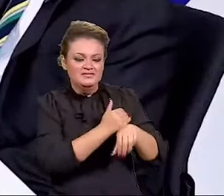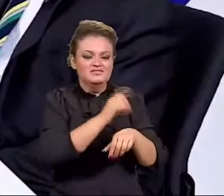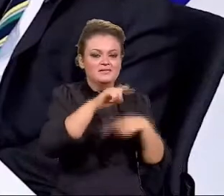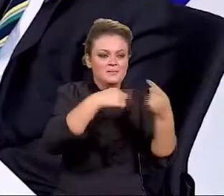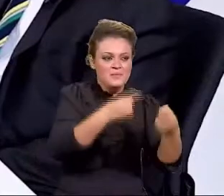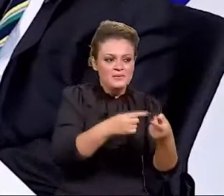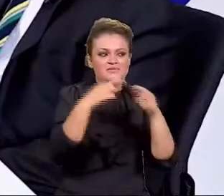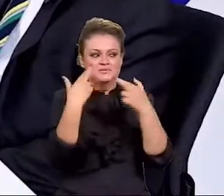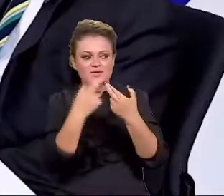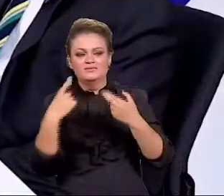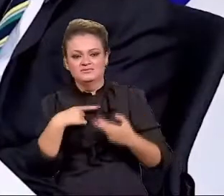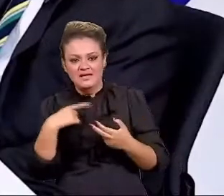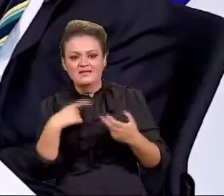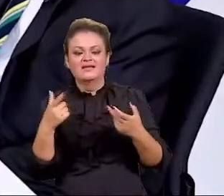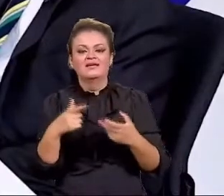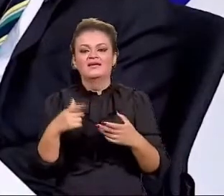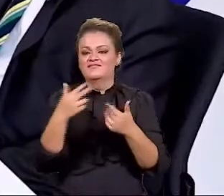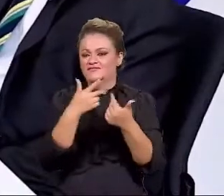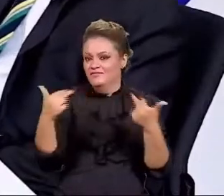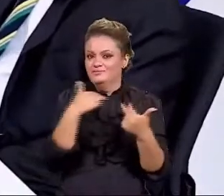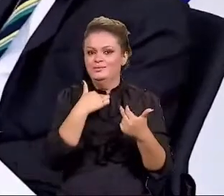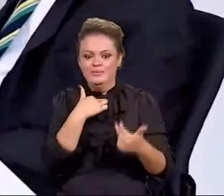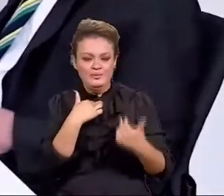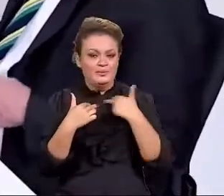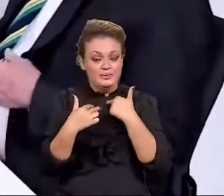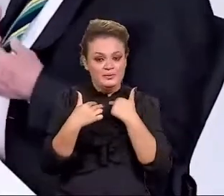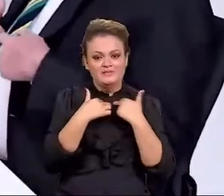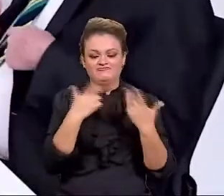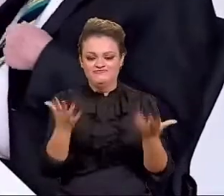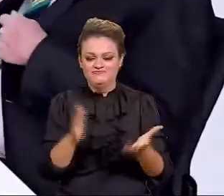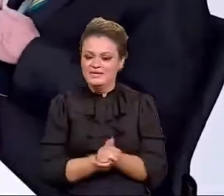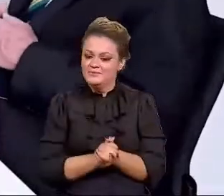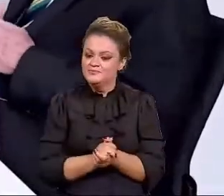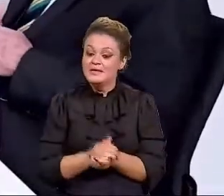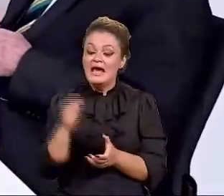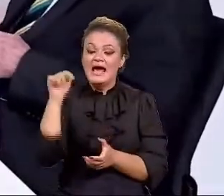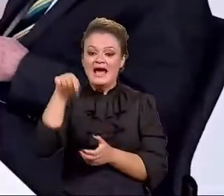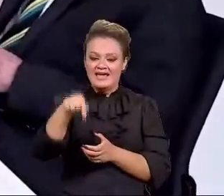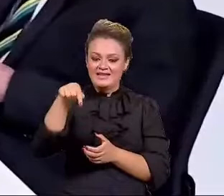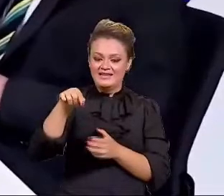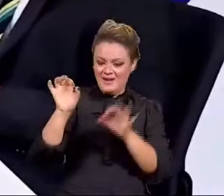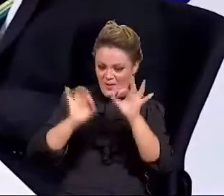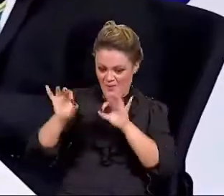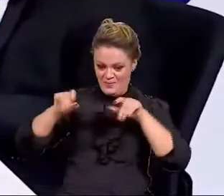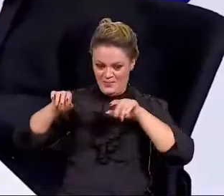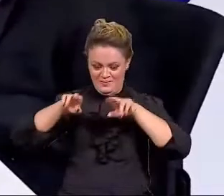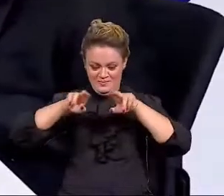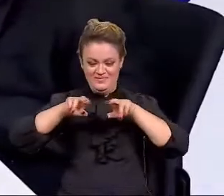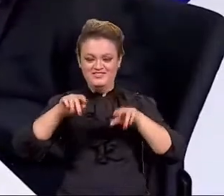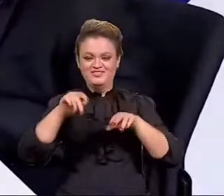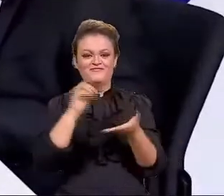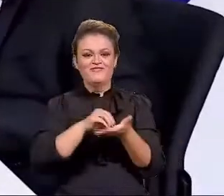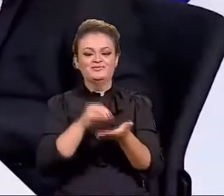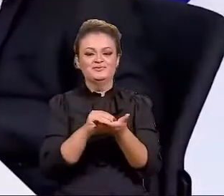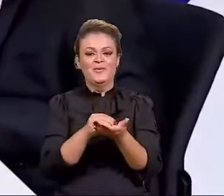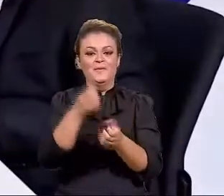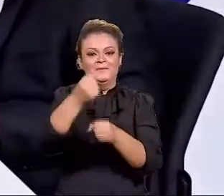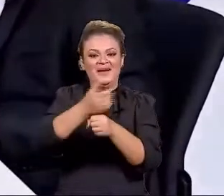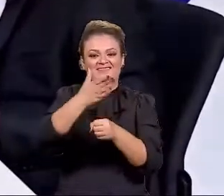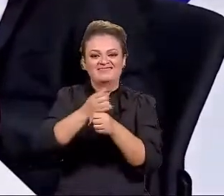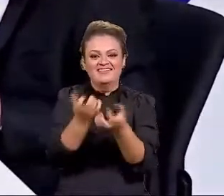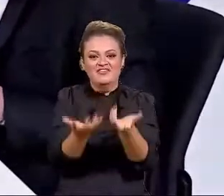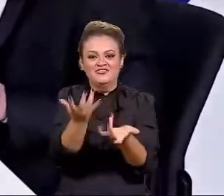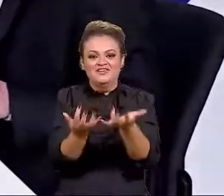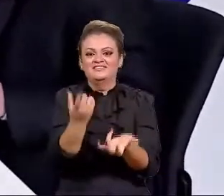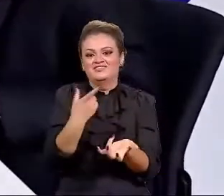coisa acontecendo. O Stuttgart arrumou aqui uma salinha para a gente, só faltou a batata frita que a gente tinha conversado, pô, da Bélgica, né? Tinha que ter